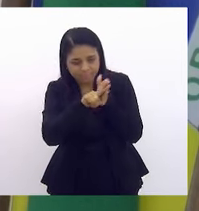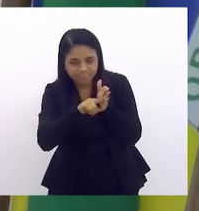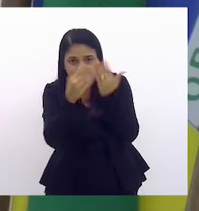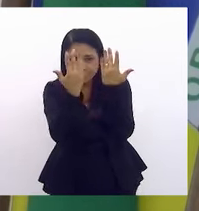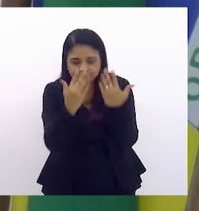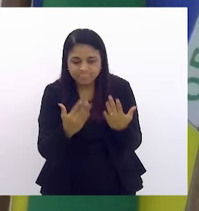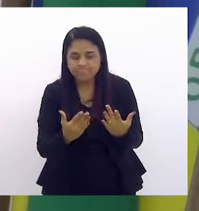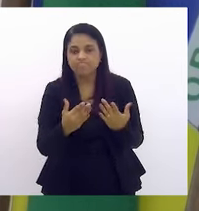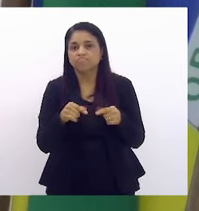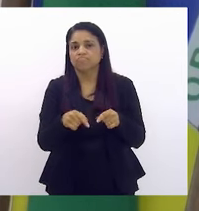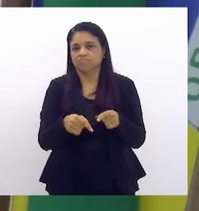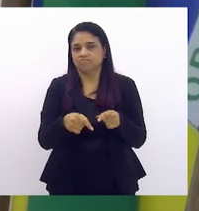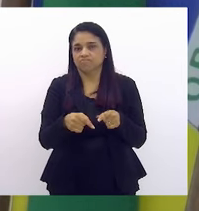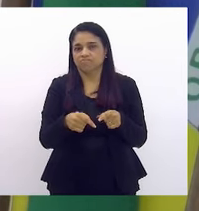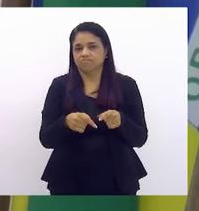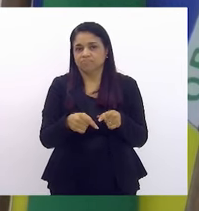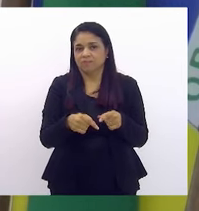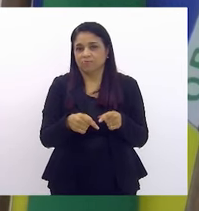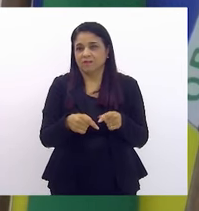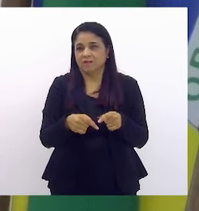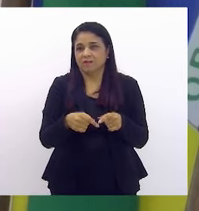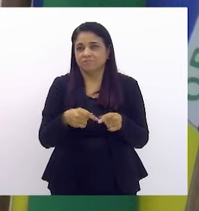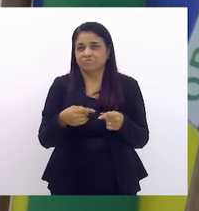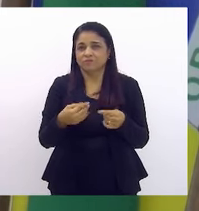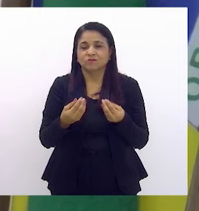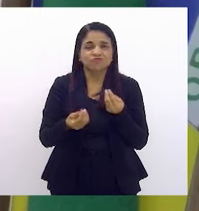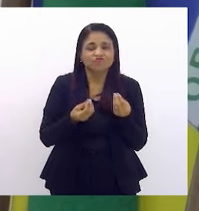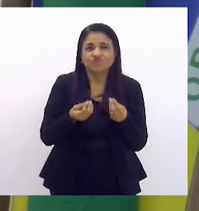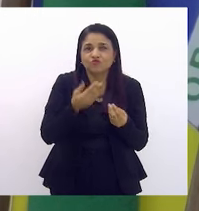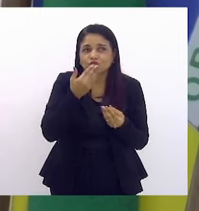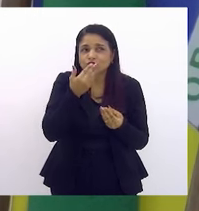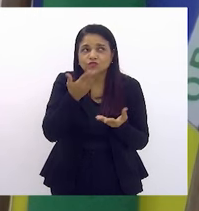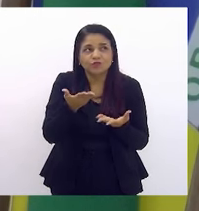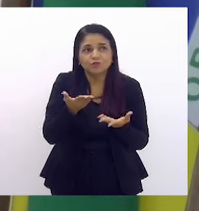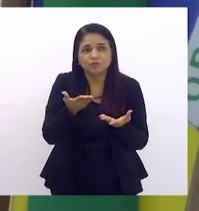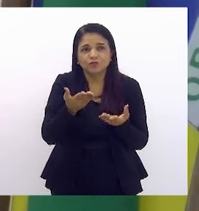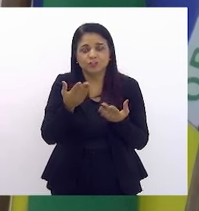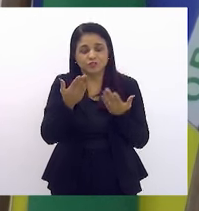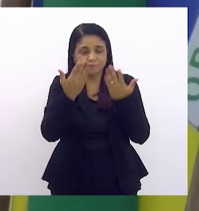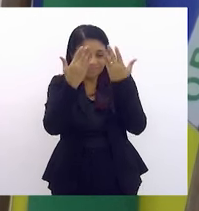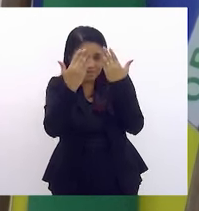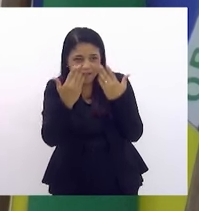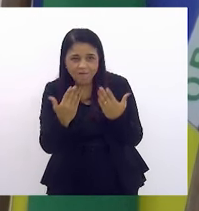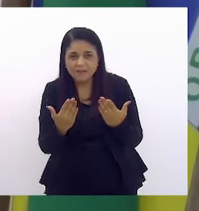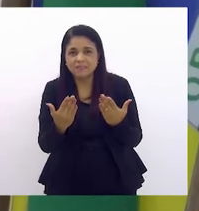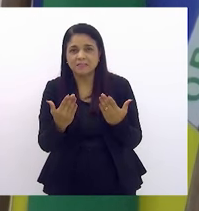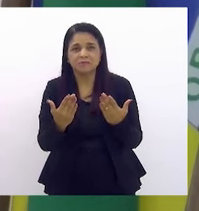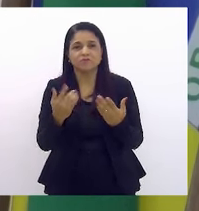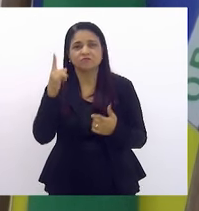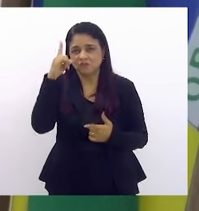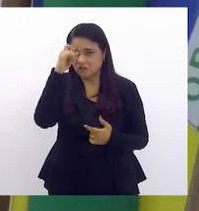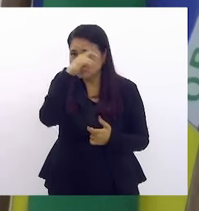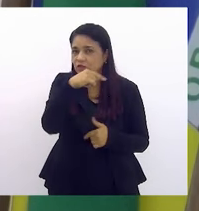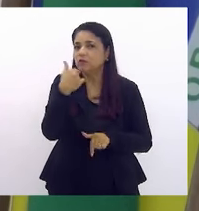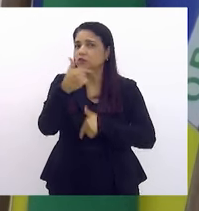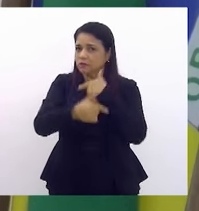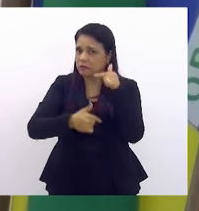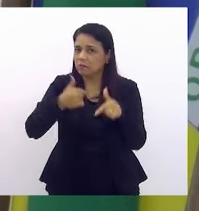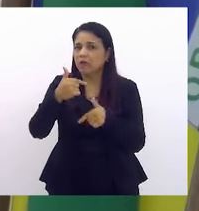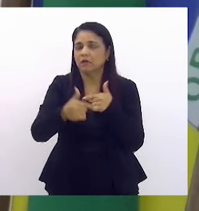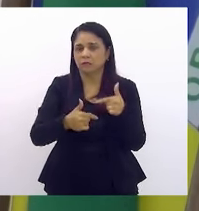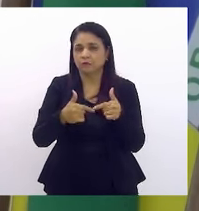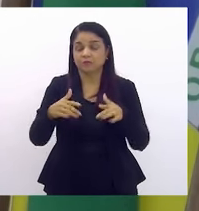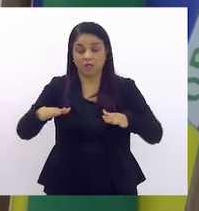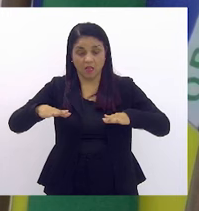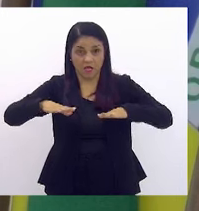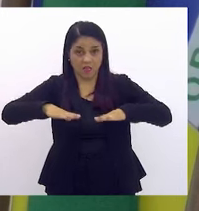Porque, senão, a gente... acho que fica até... sem esse tipo de medição, eu acho que fica até difícil trabalhar. Para a Lagoa